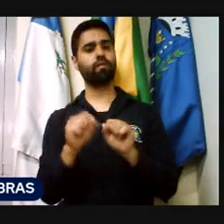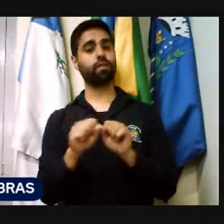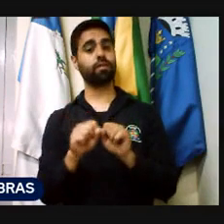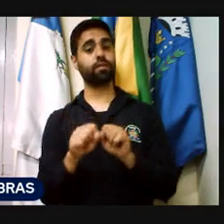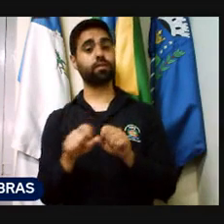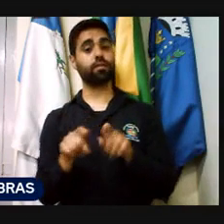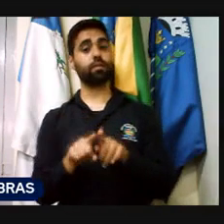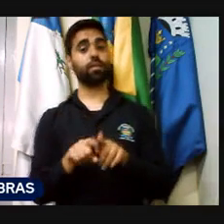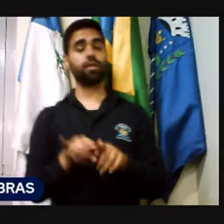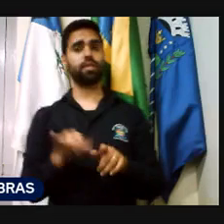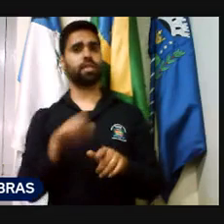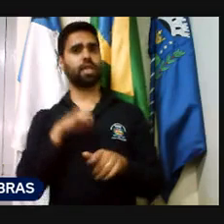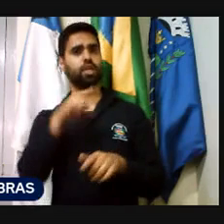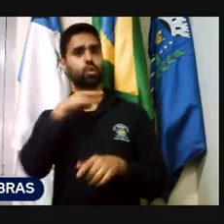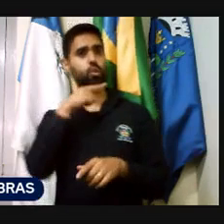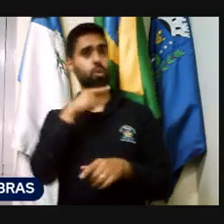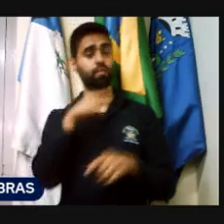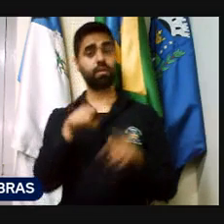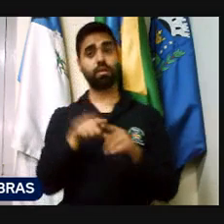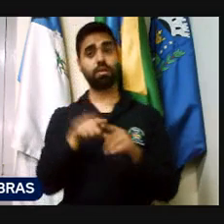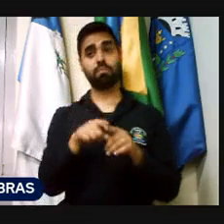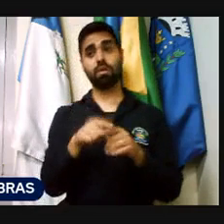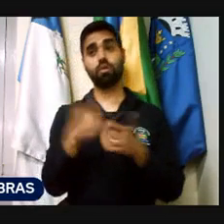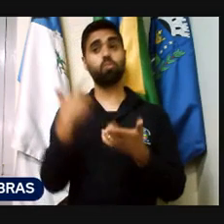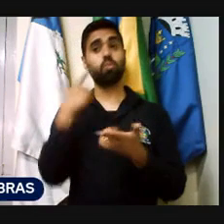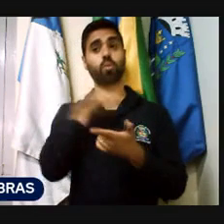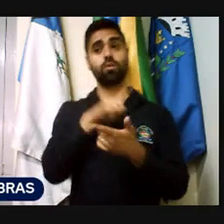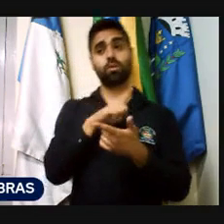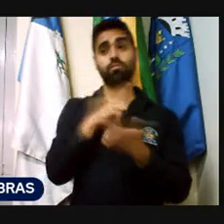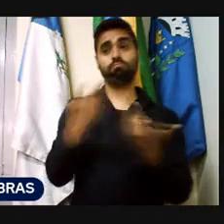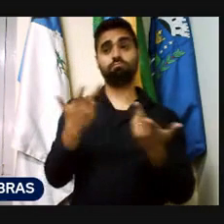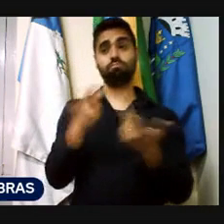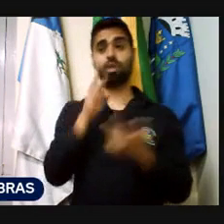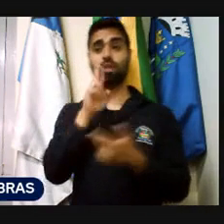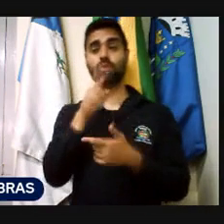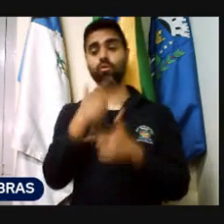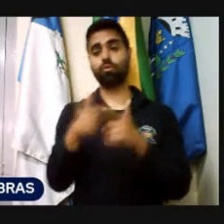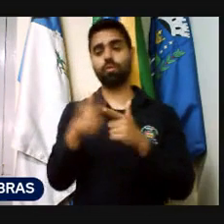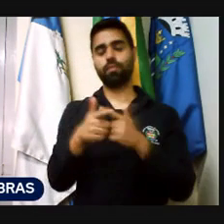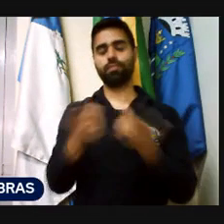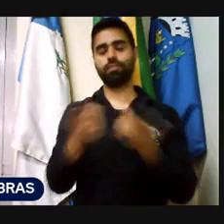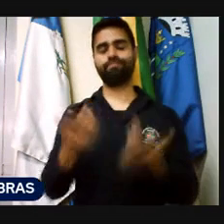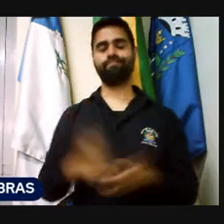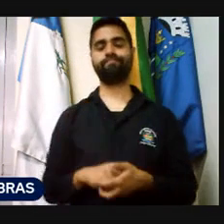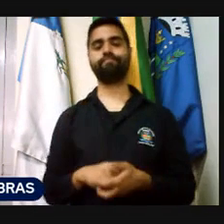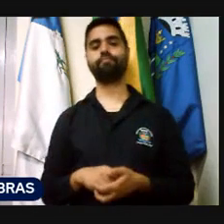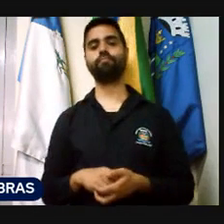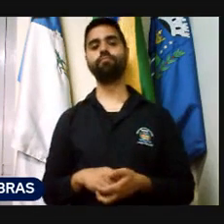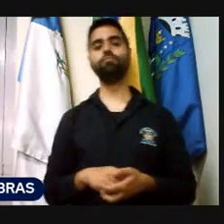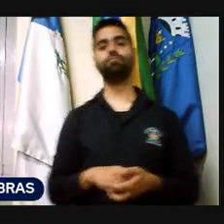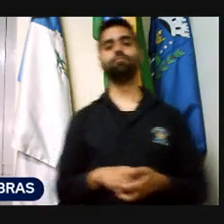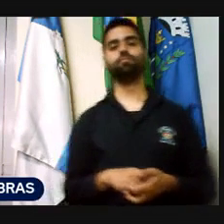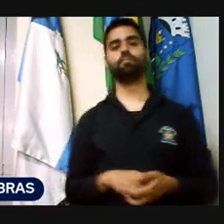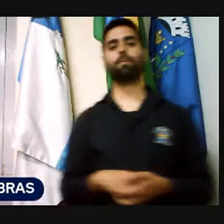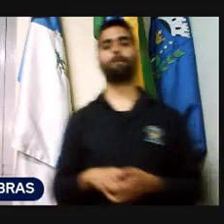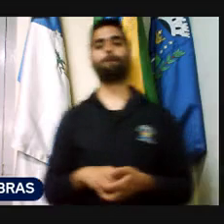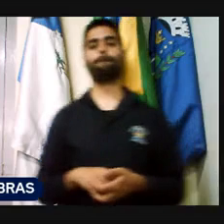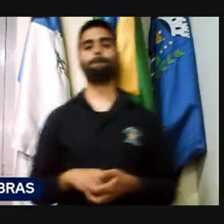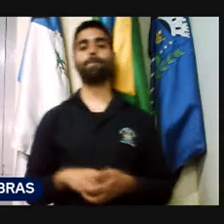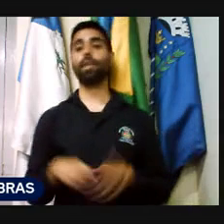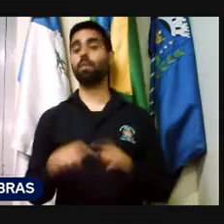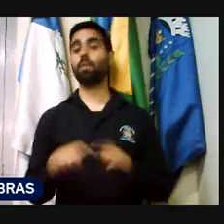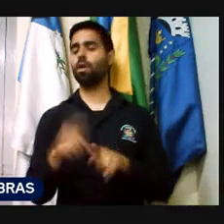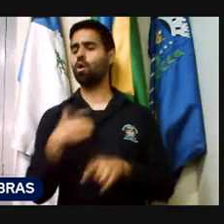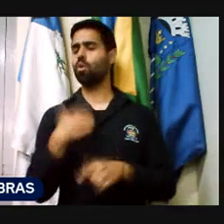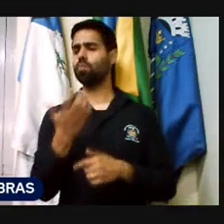através de vocês tirarem dúvida e até de resolver alguns problemas. E, no mais, eu também queria parabenizar aos